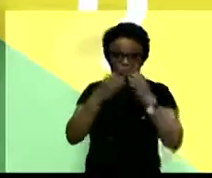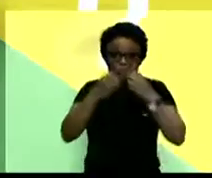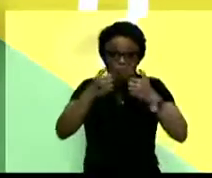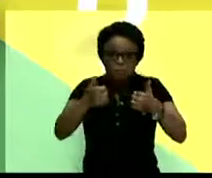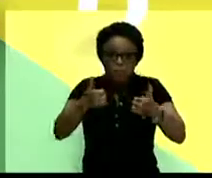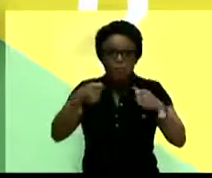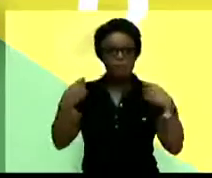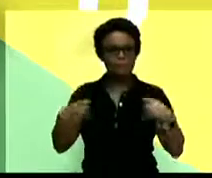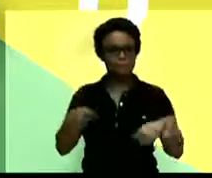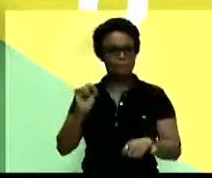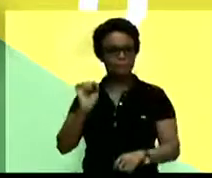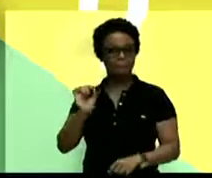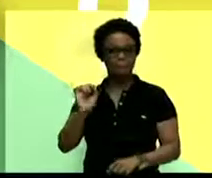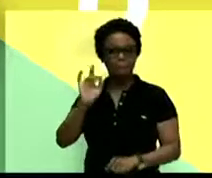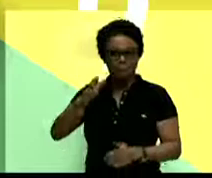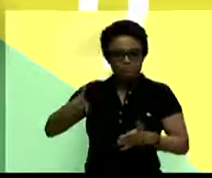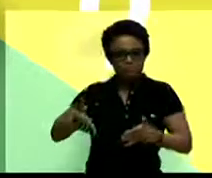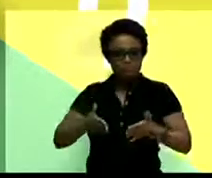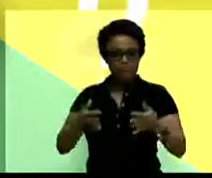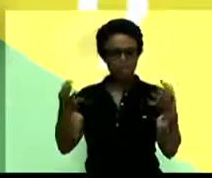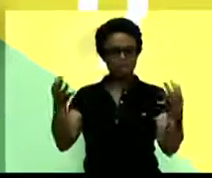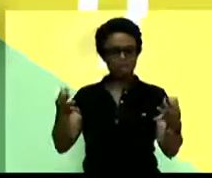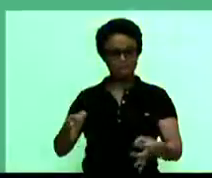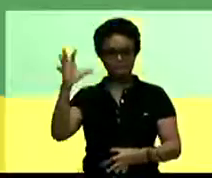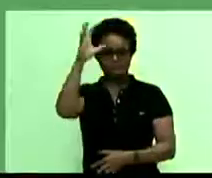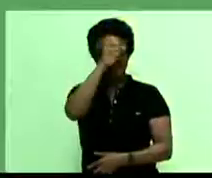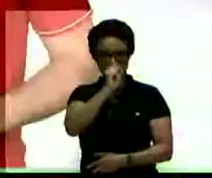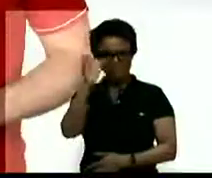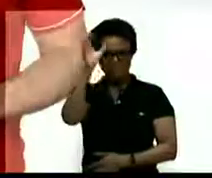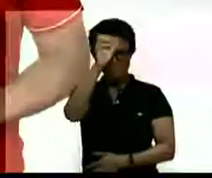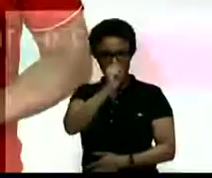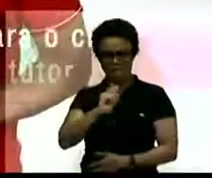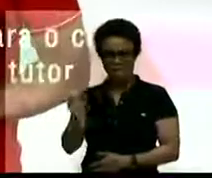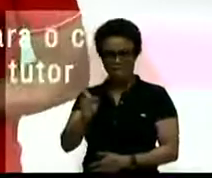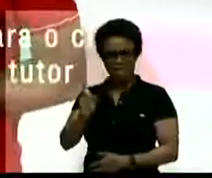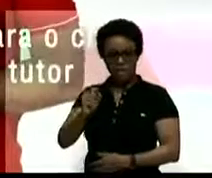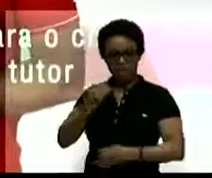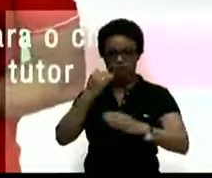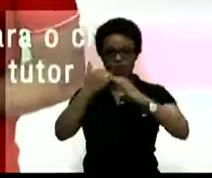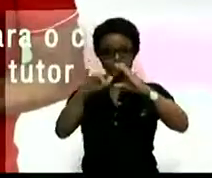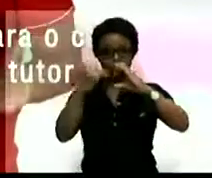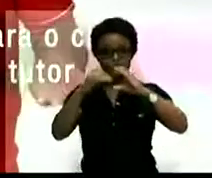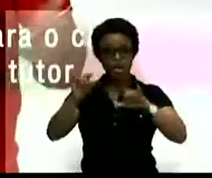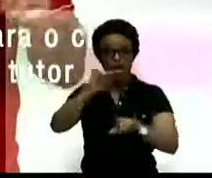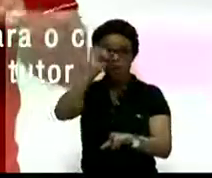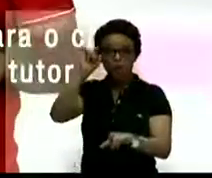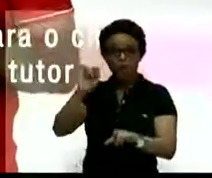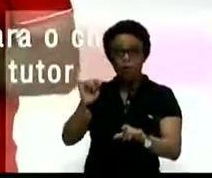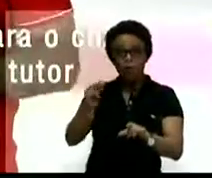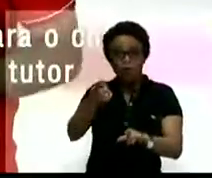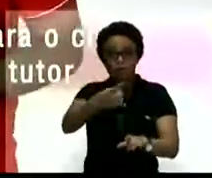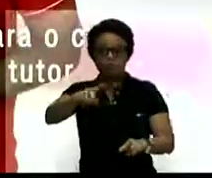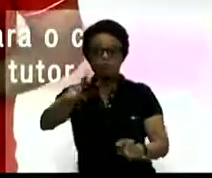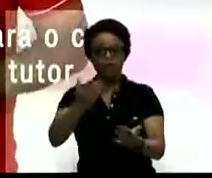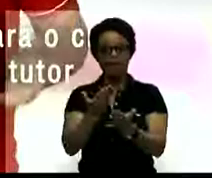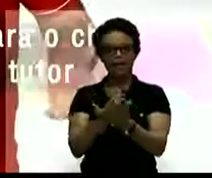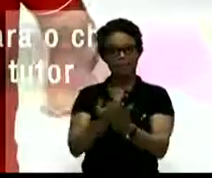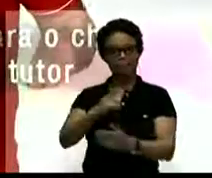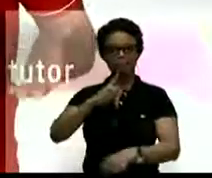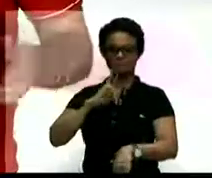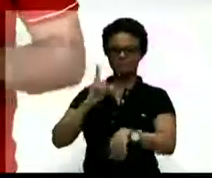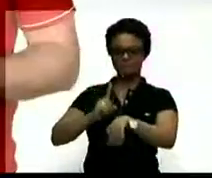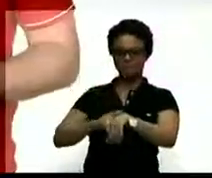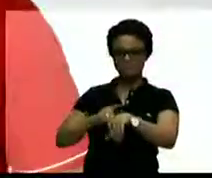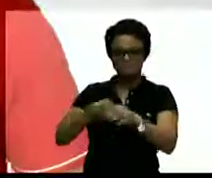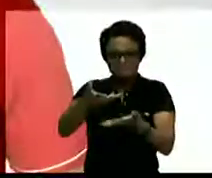Isso quer dizer que você está no caminho certo para a aprendizagem. Não deixe de enviar suas dúvidas. No final desta aula, teremos um momento